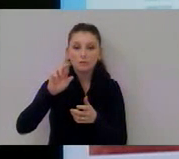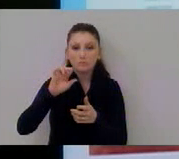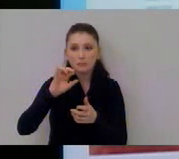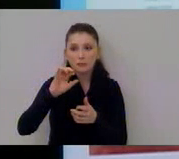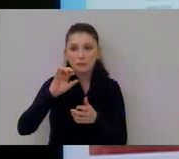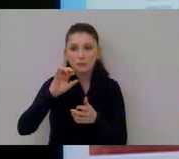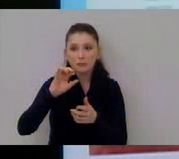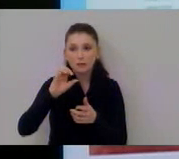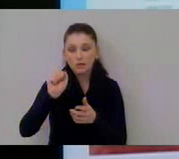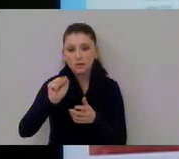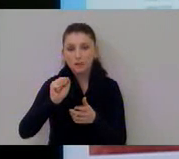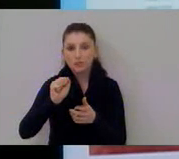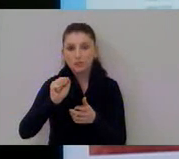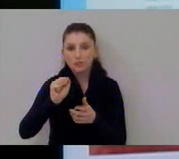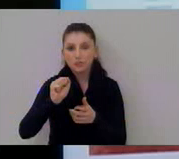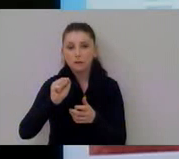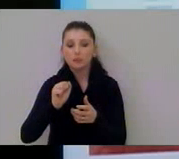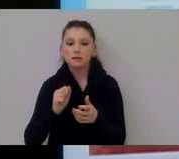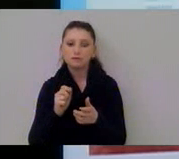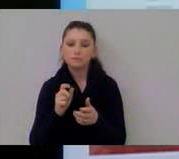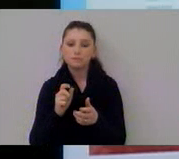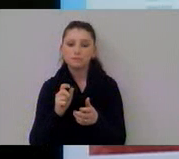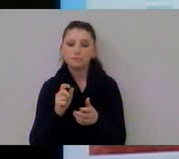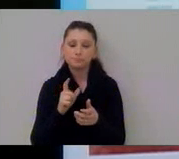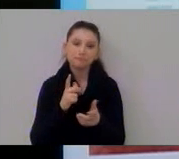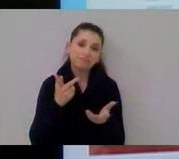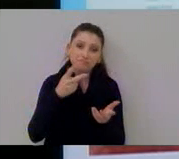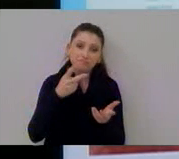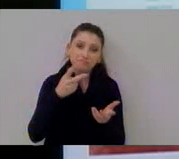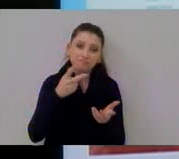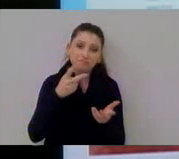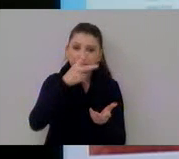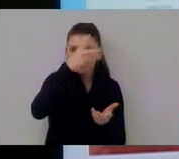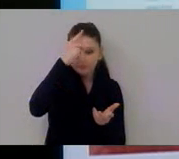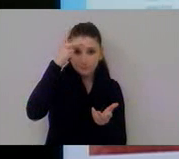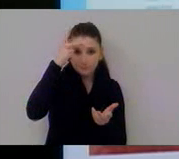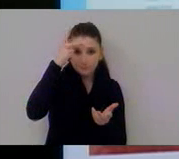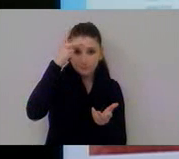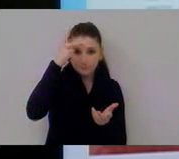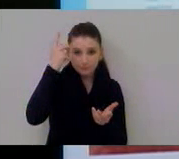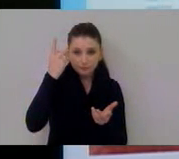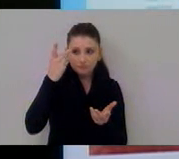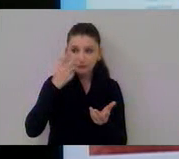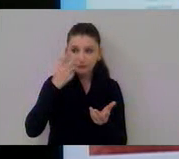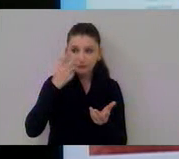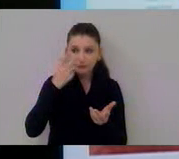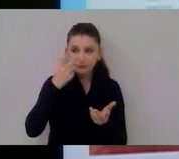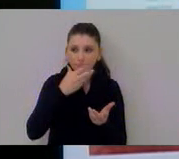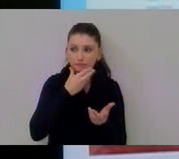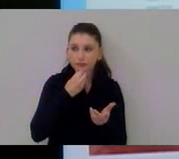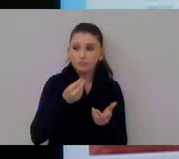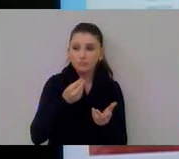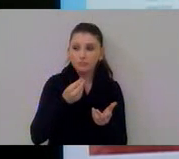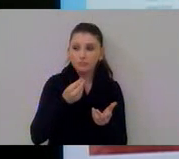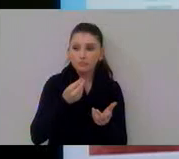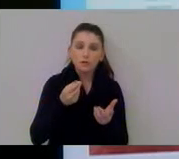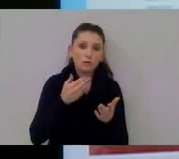e o prefeito prometeu isso. Então a comunidade